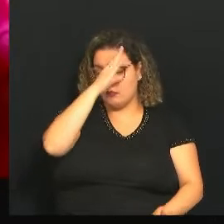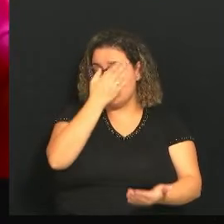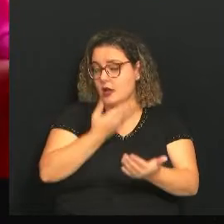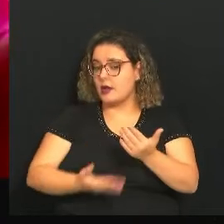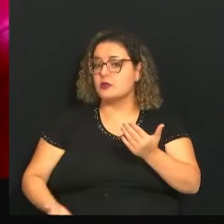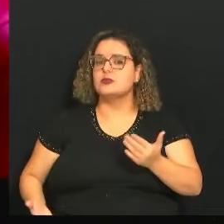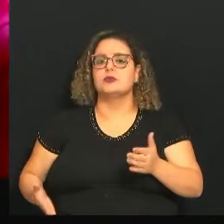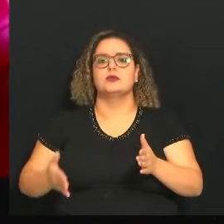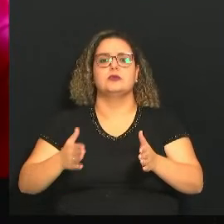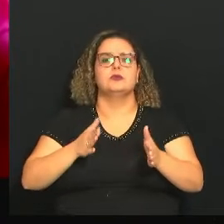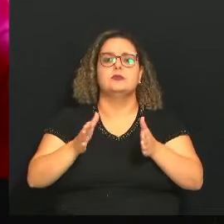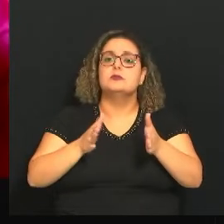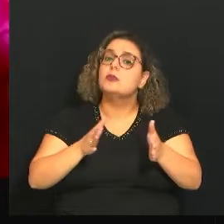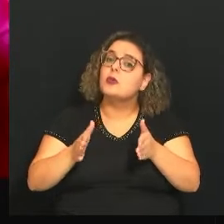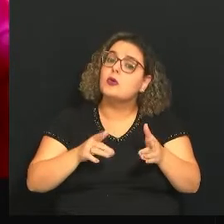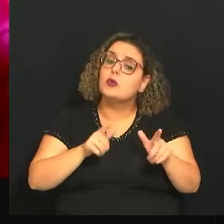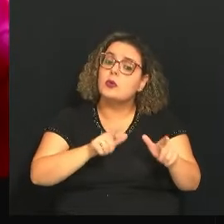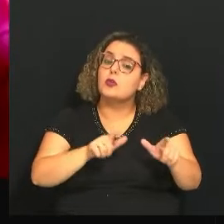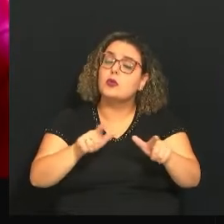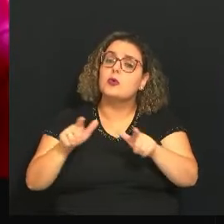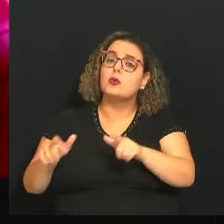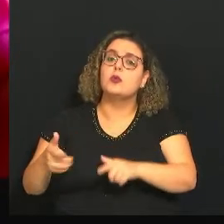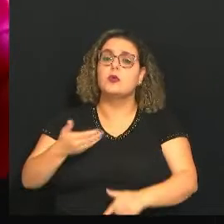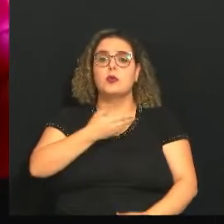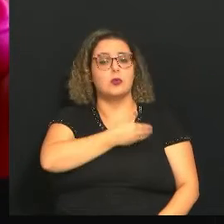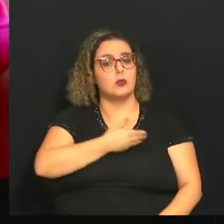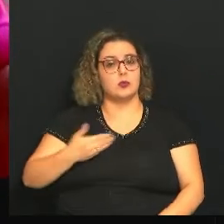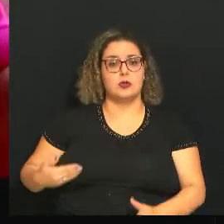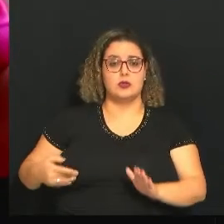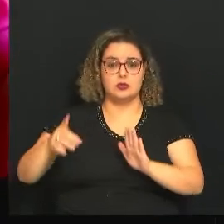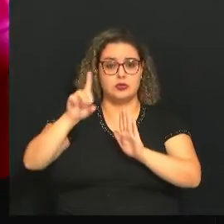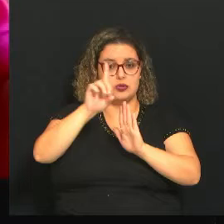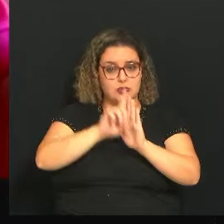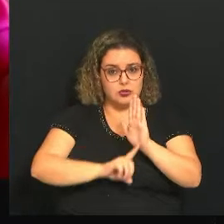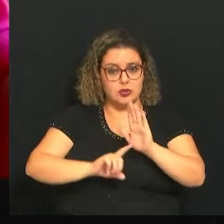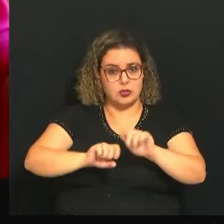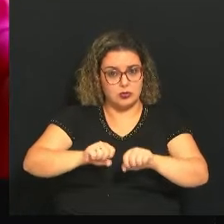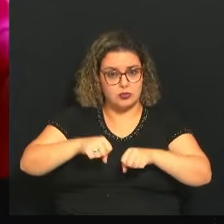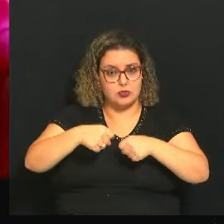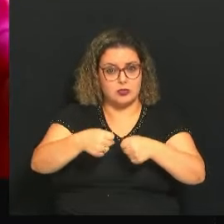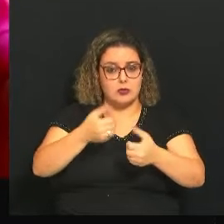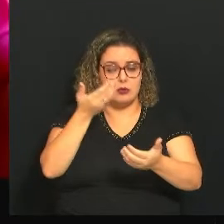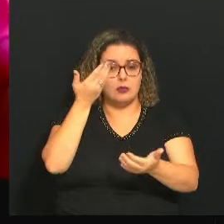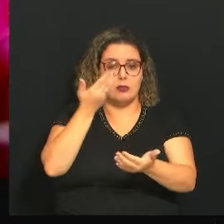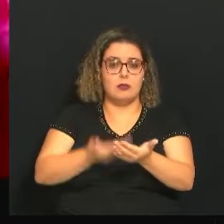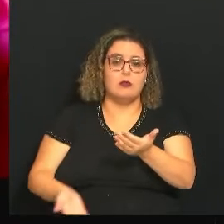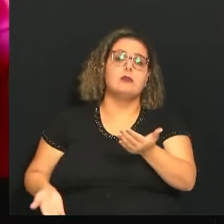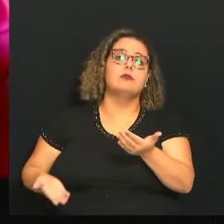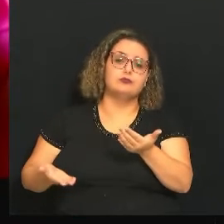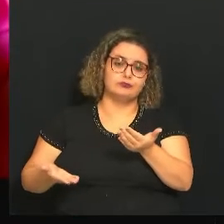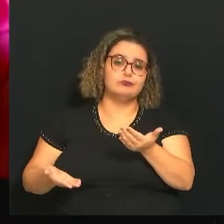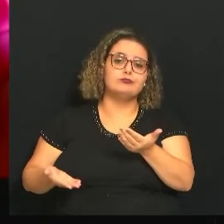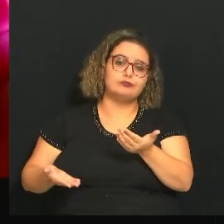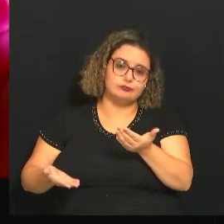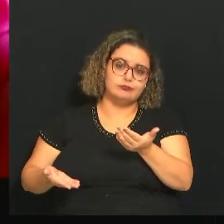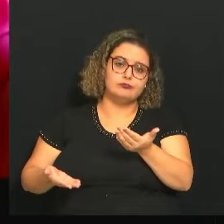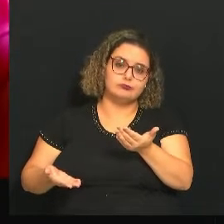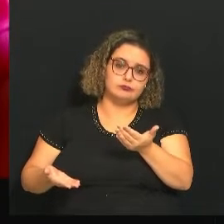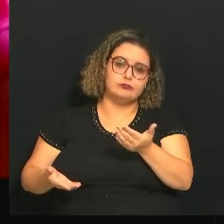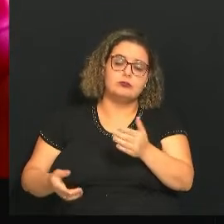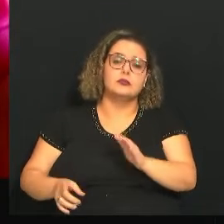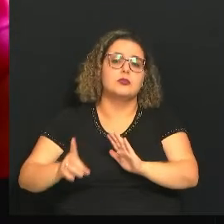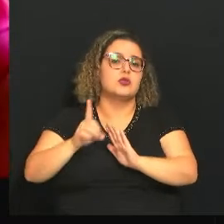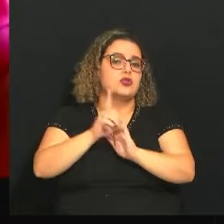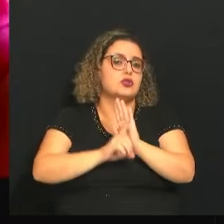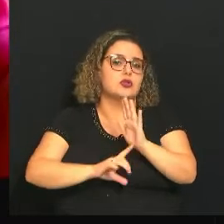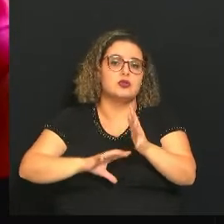espaço, muitos direitos conquistados ao longo da história. Então, perdemos direito na reforma trabalhista,